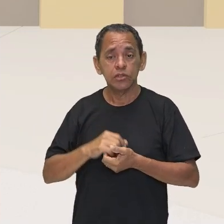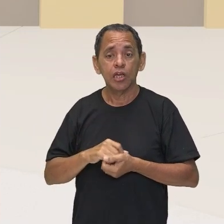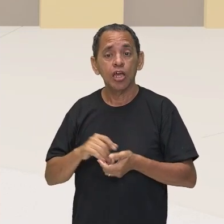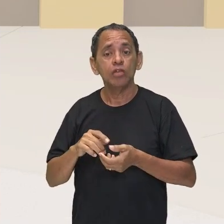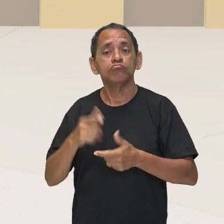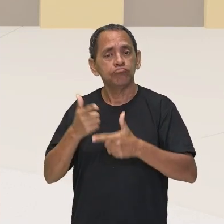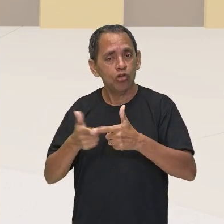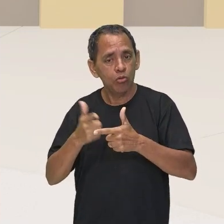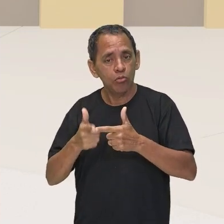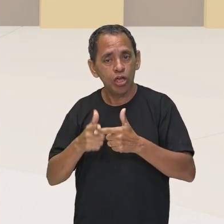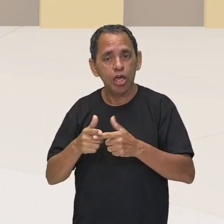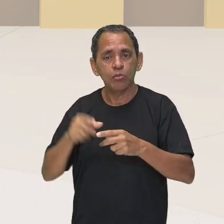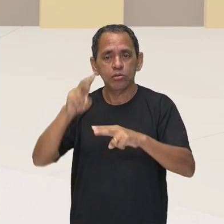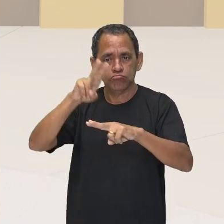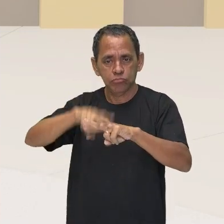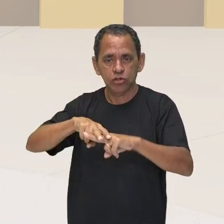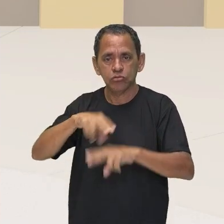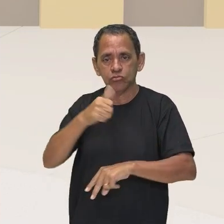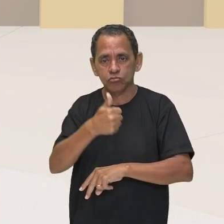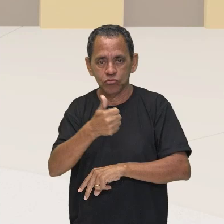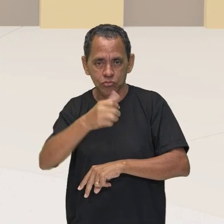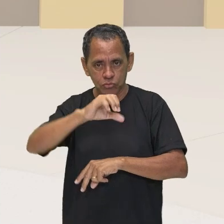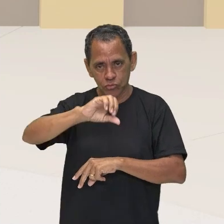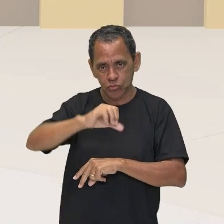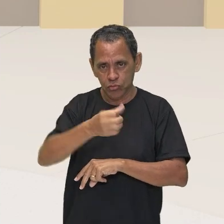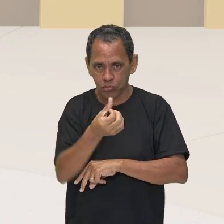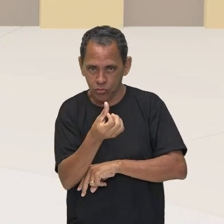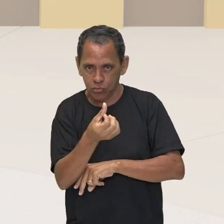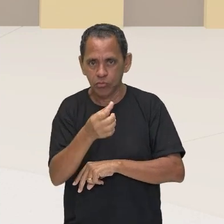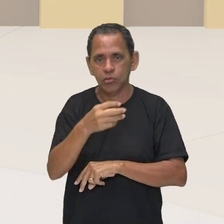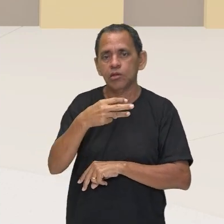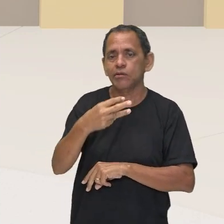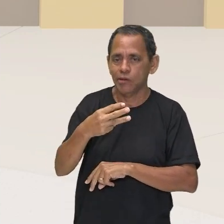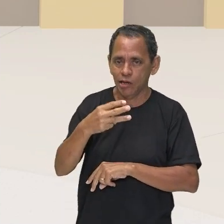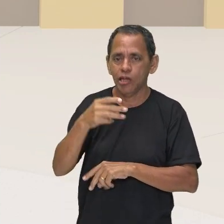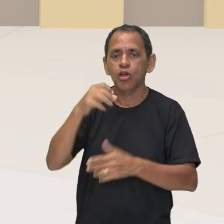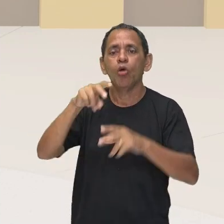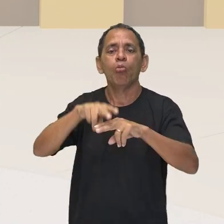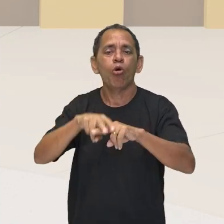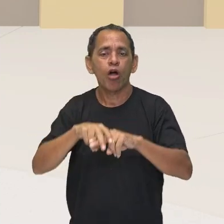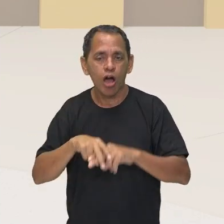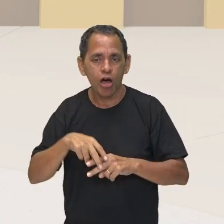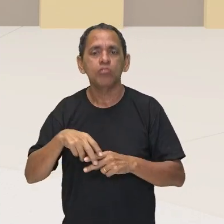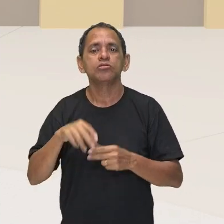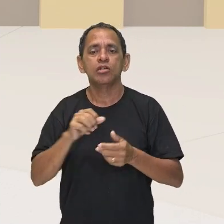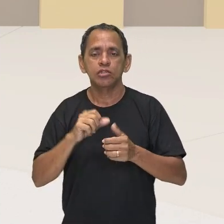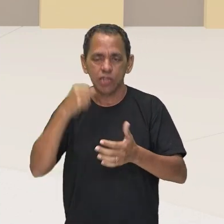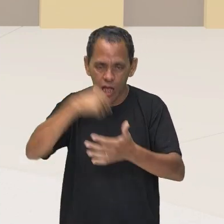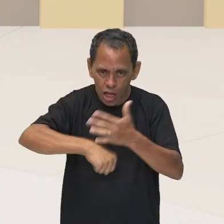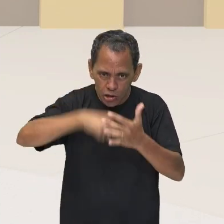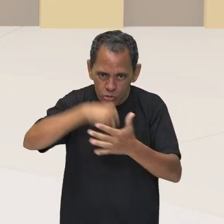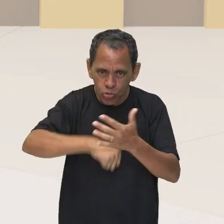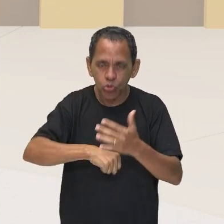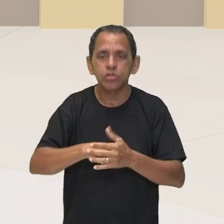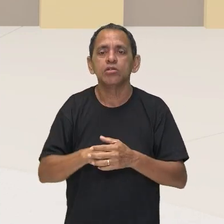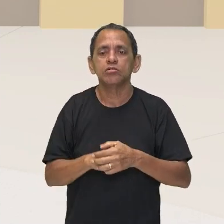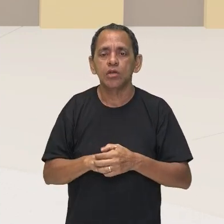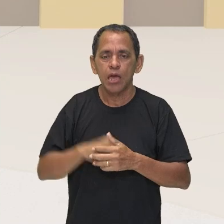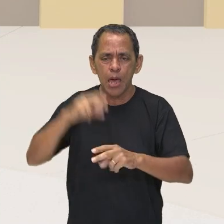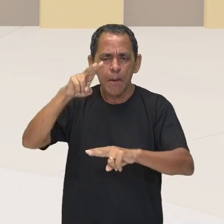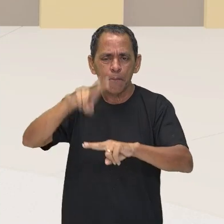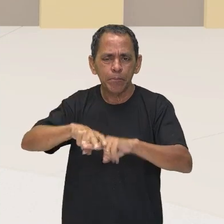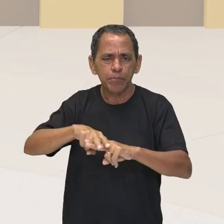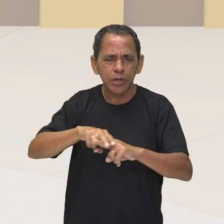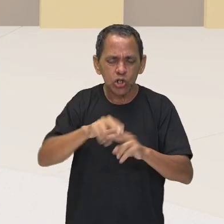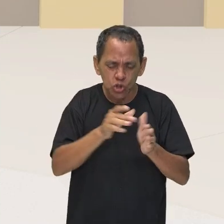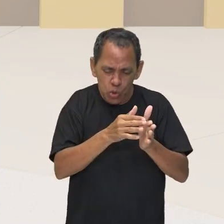em 1963 pela sua militância. E ele permaneceu 27 anos